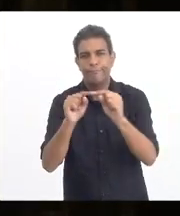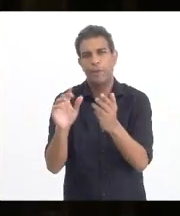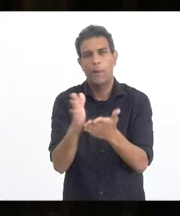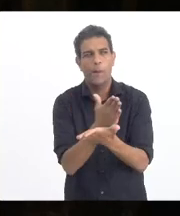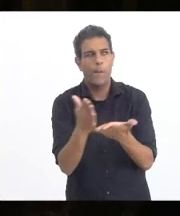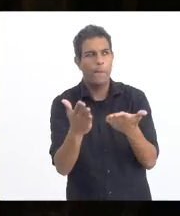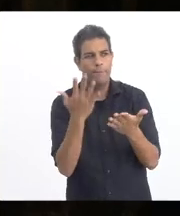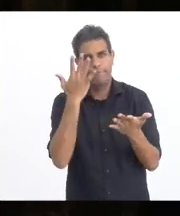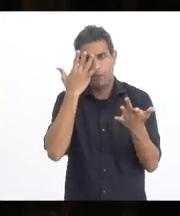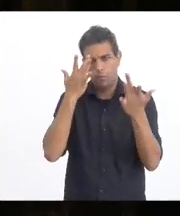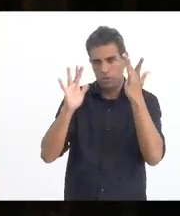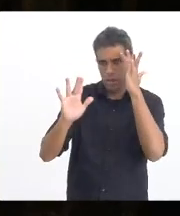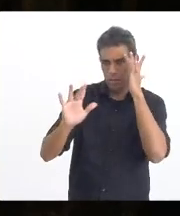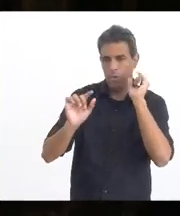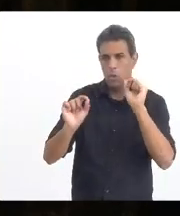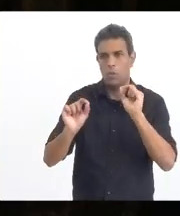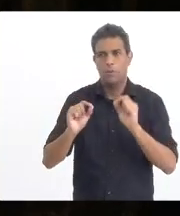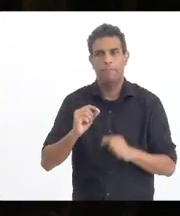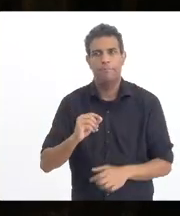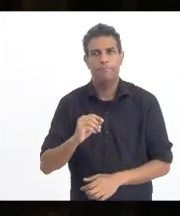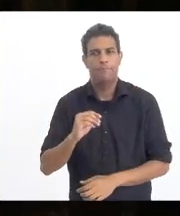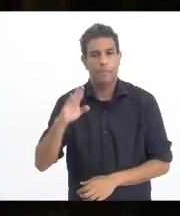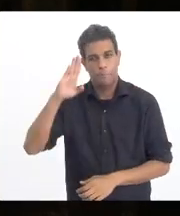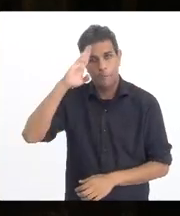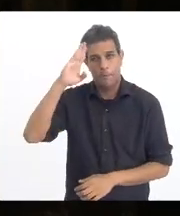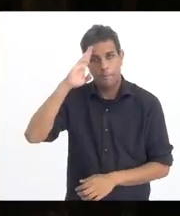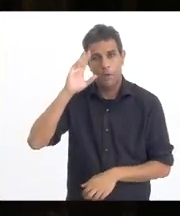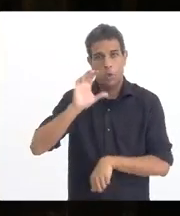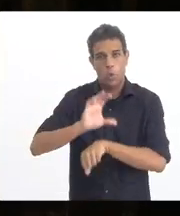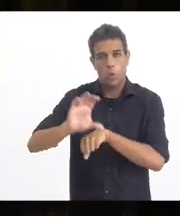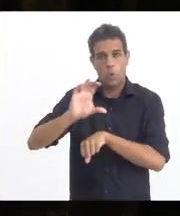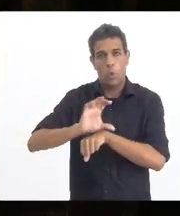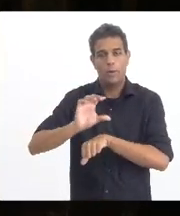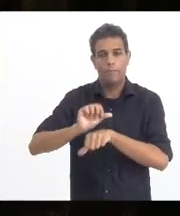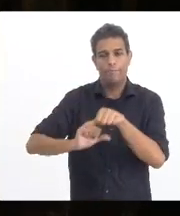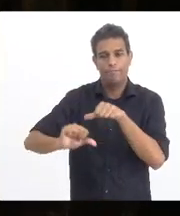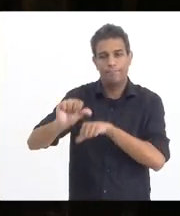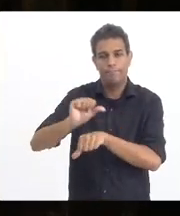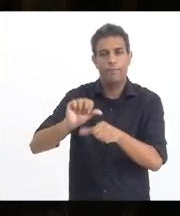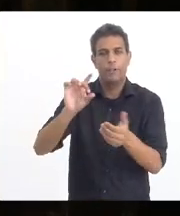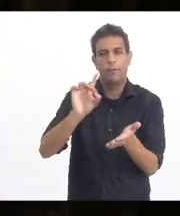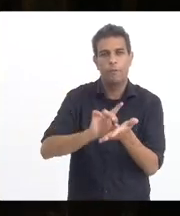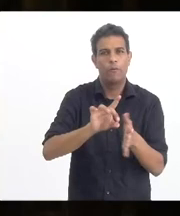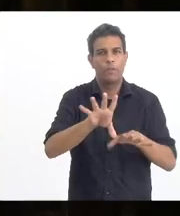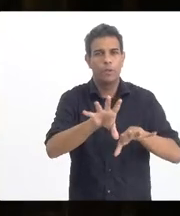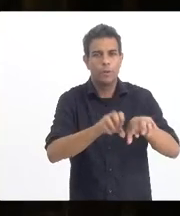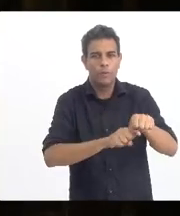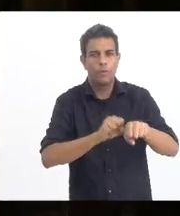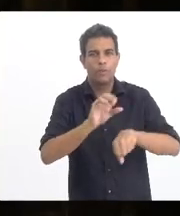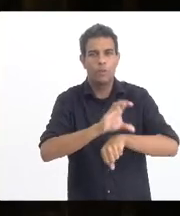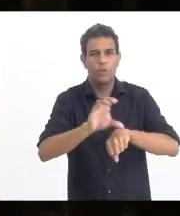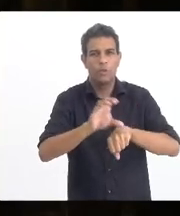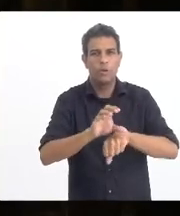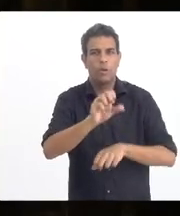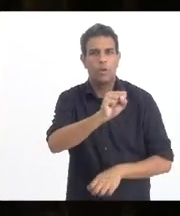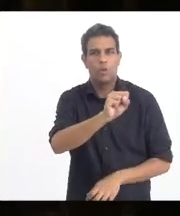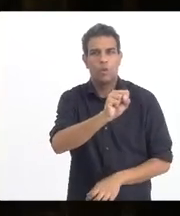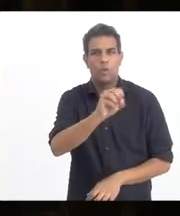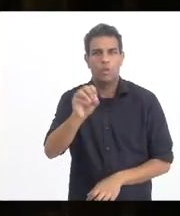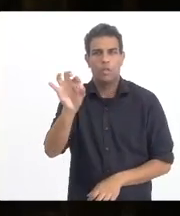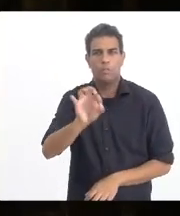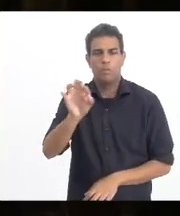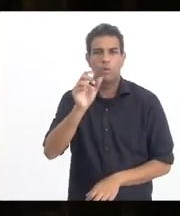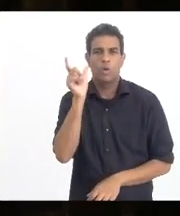aqui não saibam. O militar, ele chega, ele faz o curso de formação de oficiais ou formação de sargentos, ele ganha 80% de